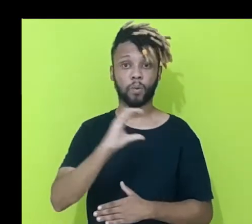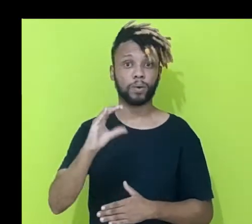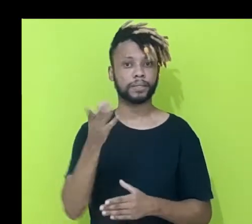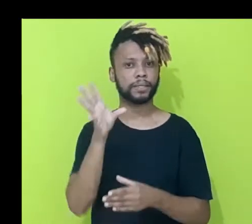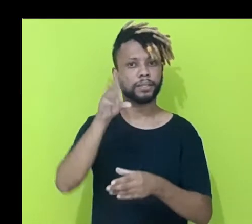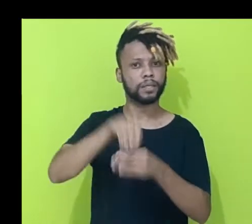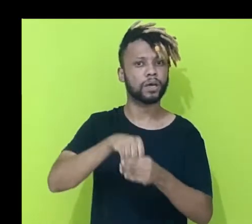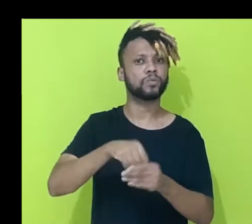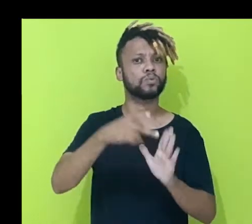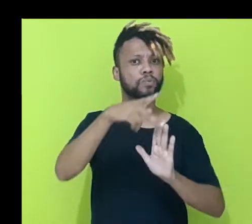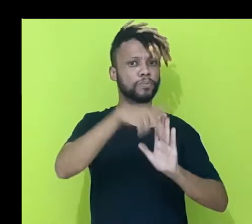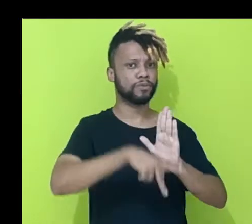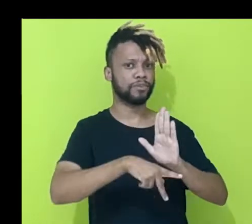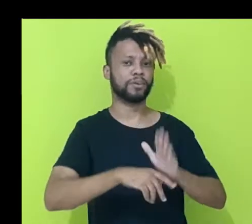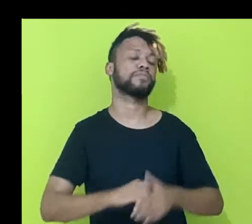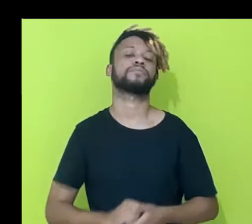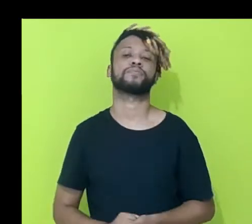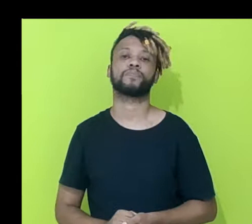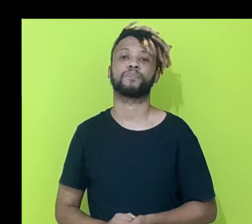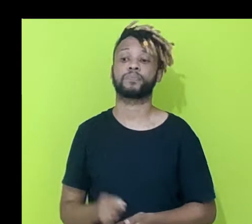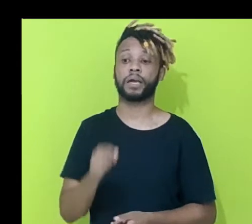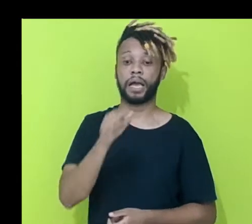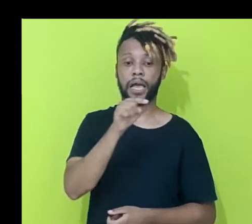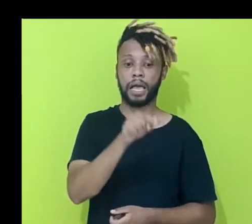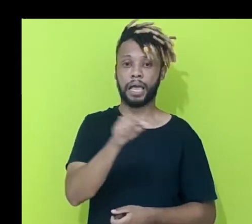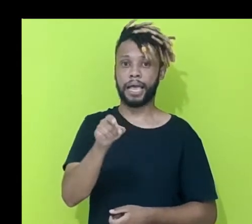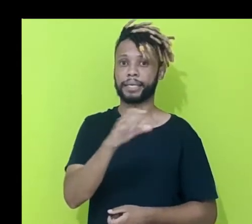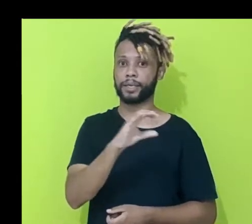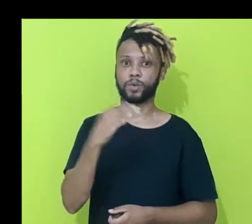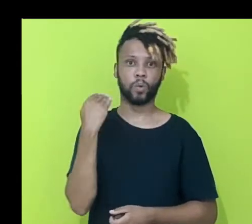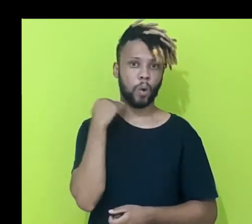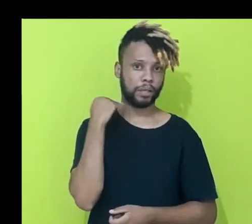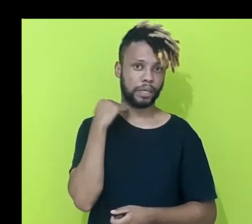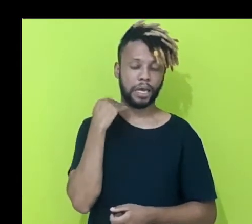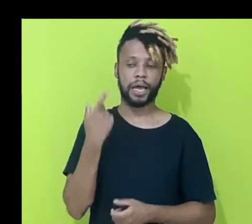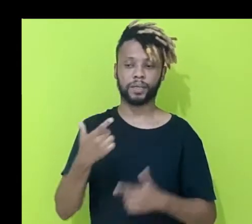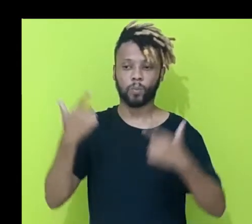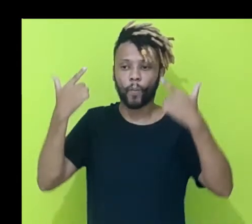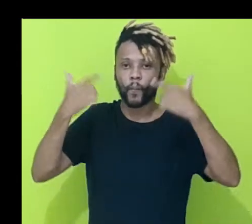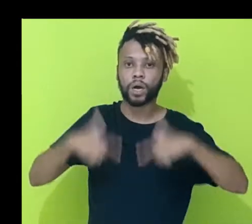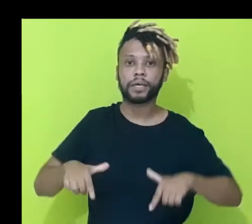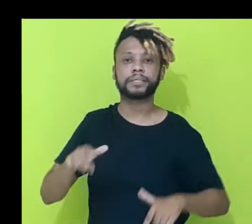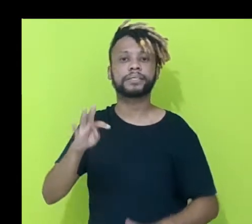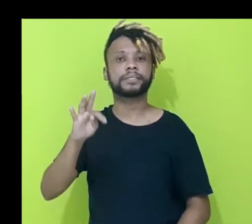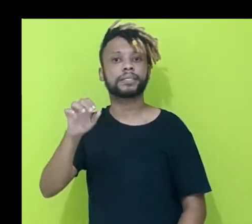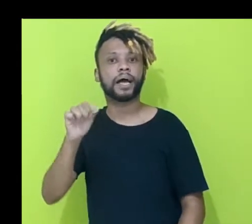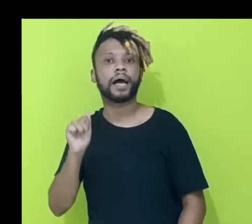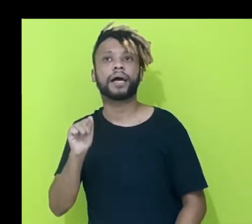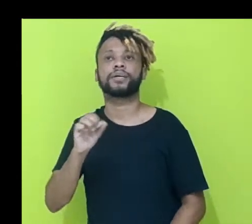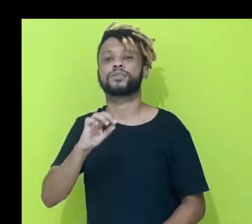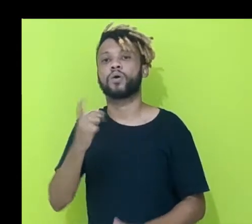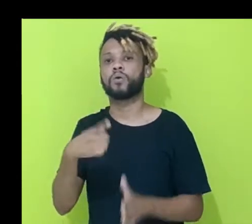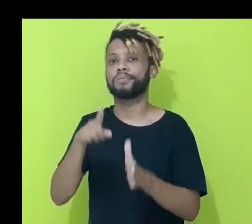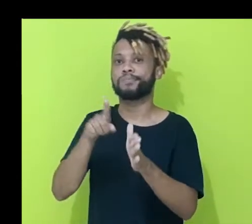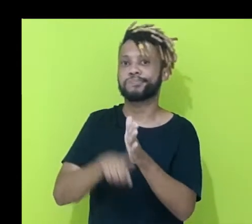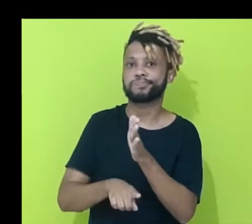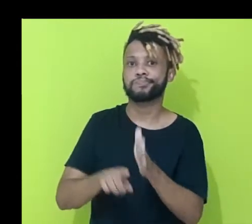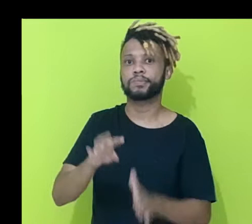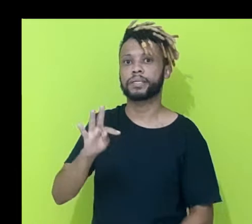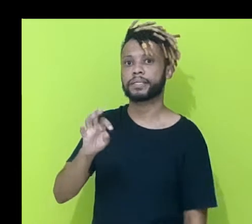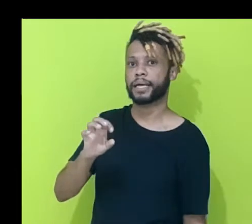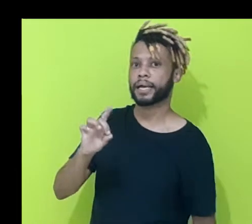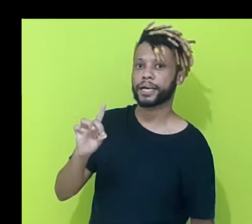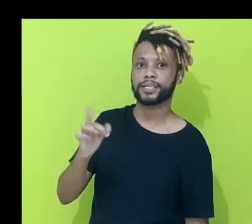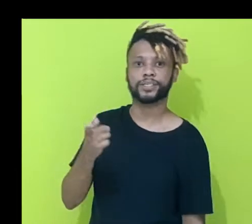Essas contas, elas são isentas de tarifas mensais e de tarifas de transferências de recurso. Então, as TEDs ou qualquer outra transferência